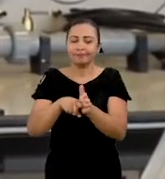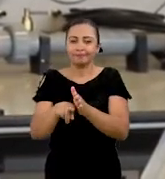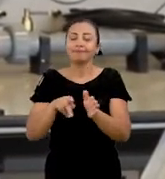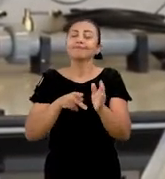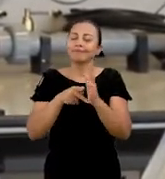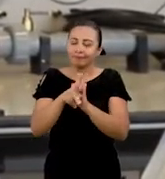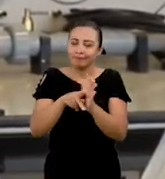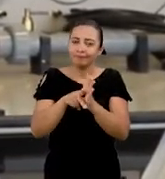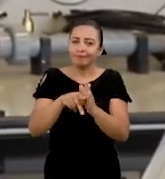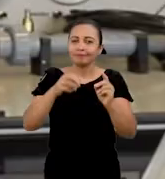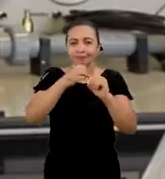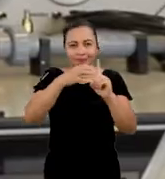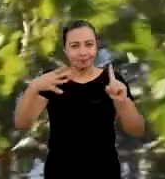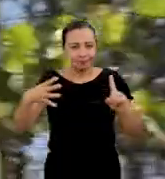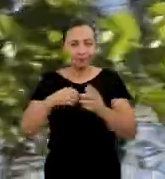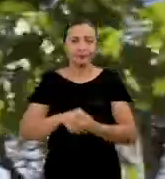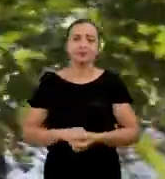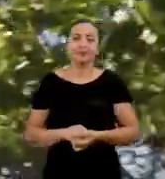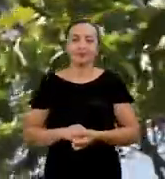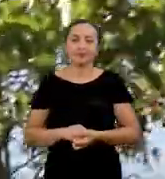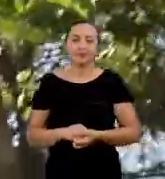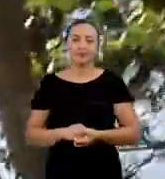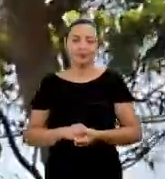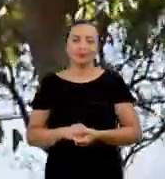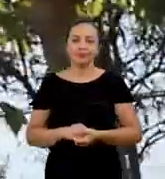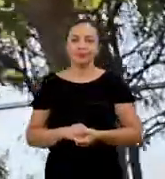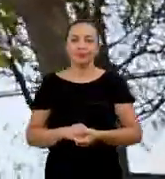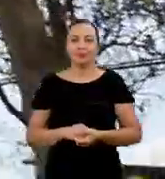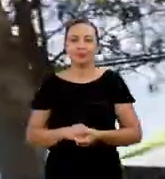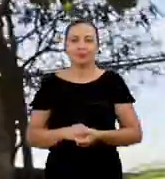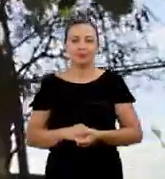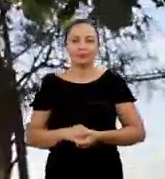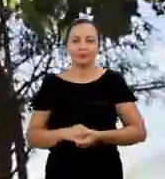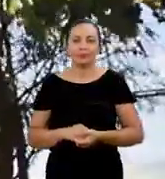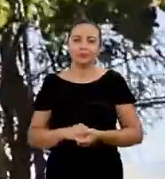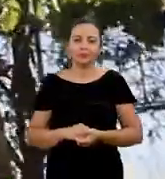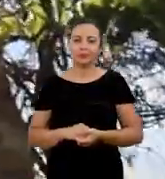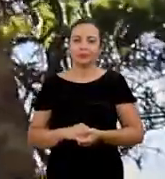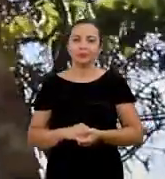pesquisa e projeto de extensão o